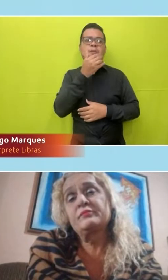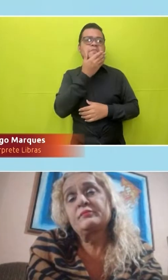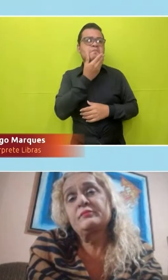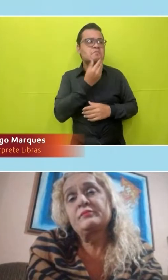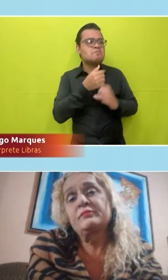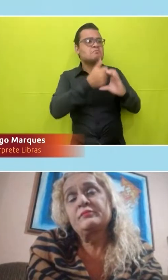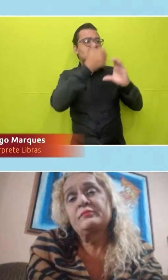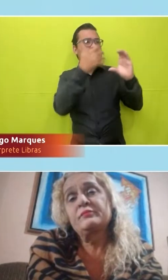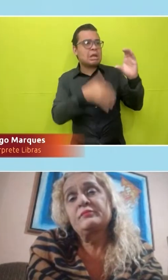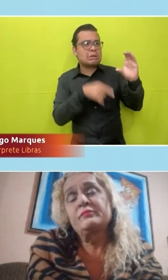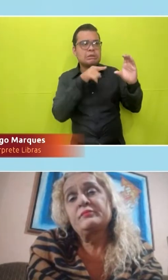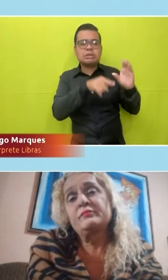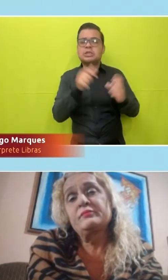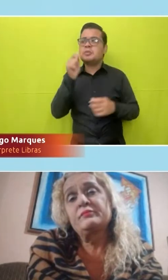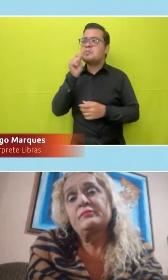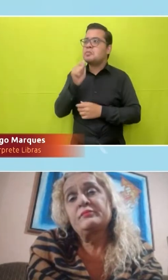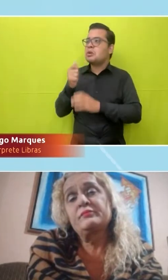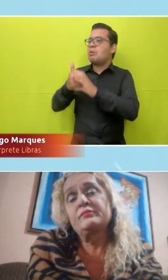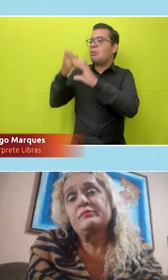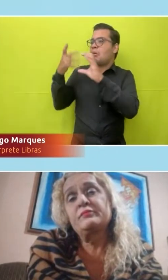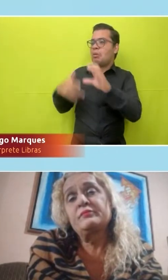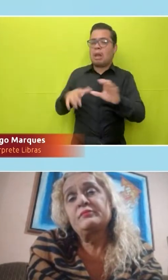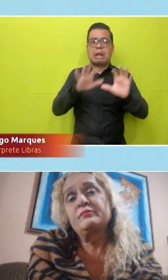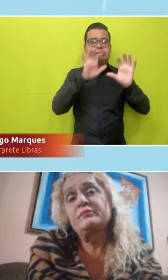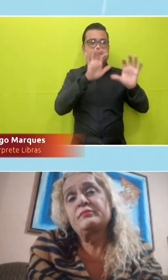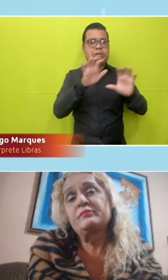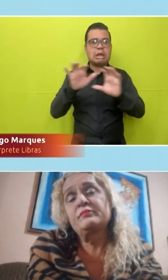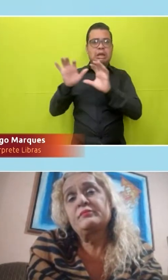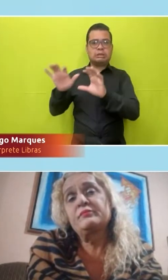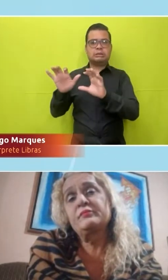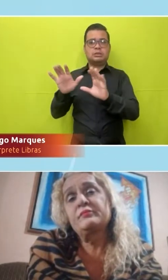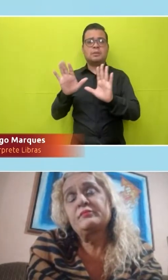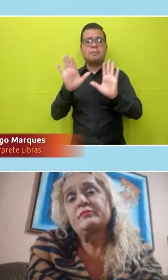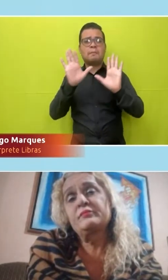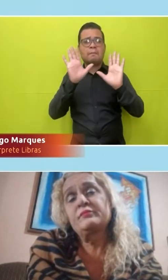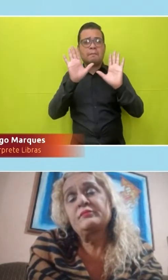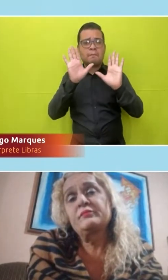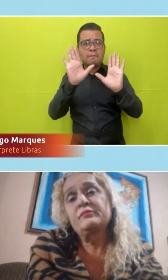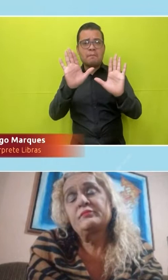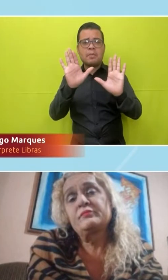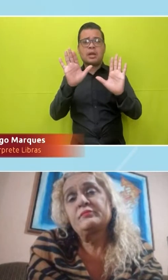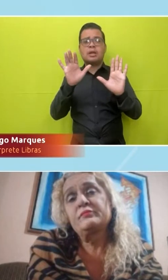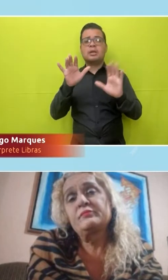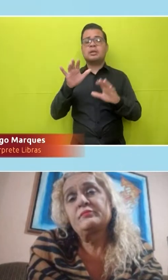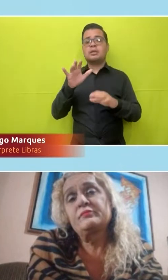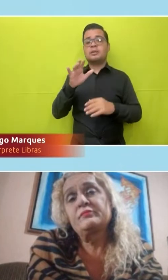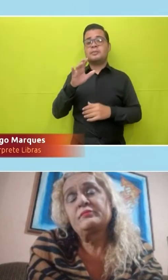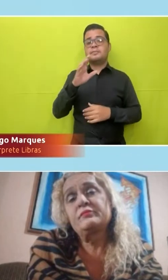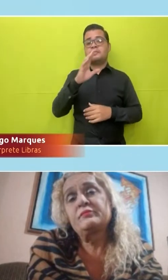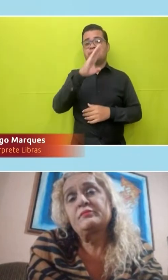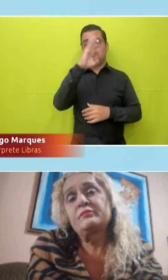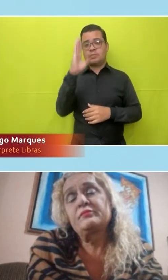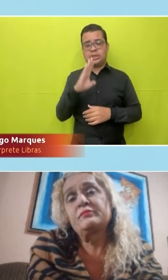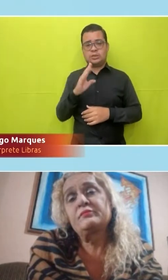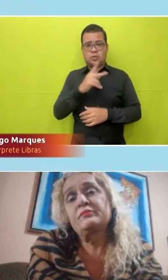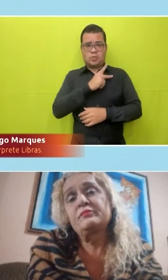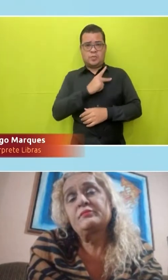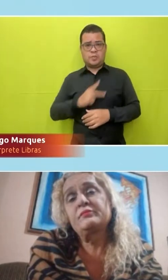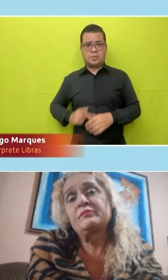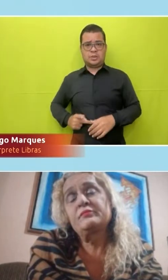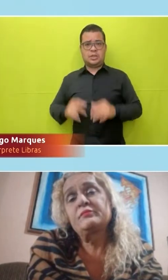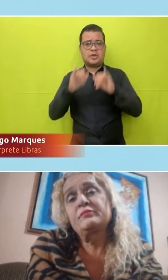aquilo. Como fazer isso num país em que o próprio presidente já disse para os pais lidarem com